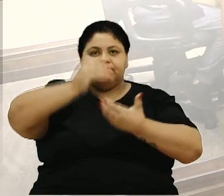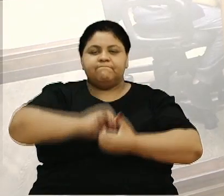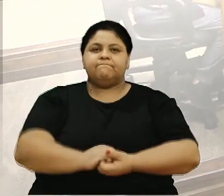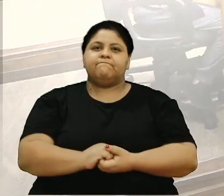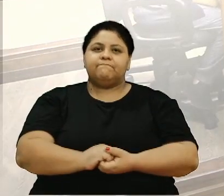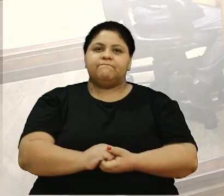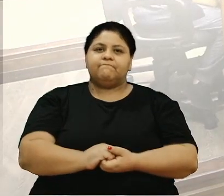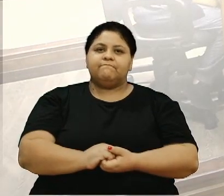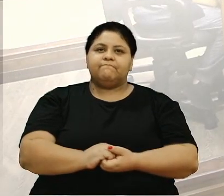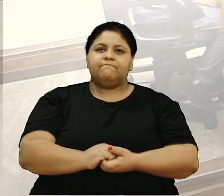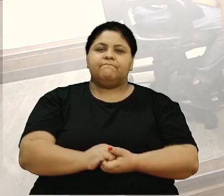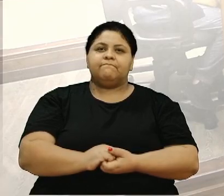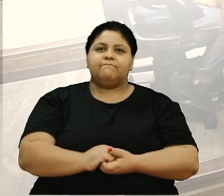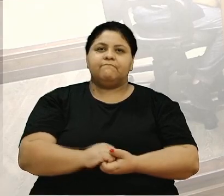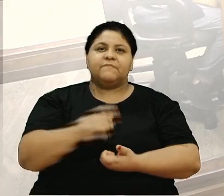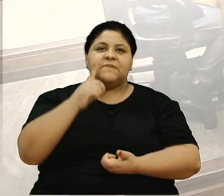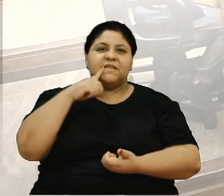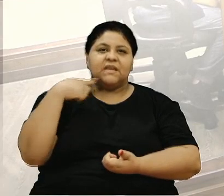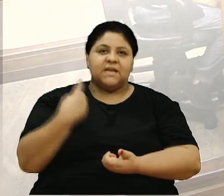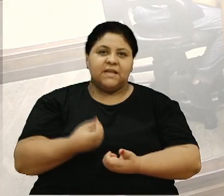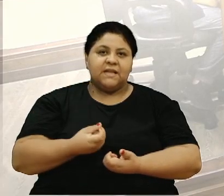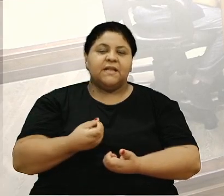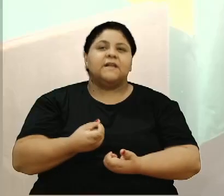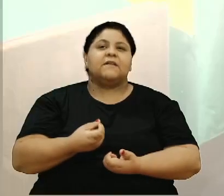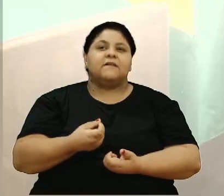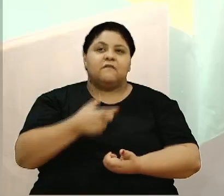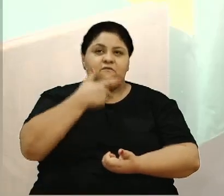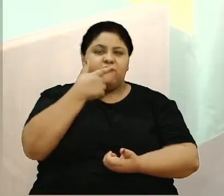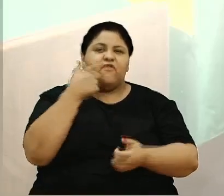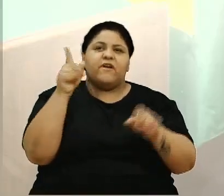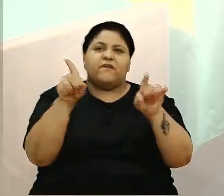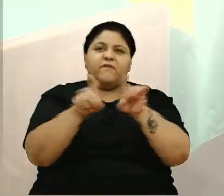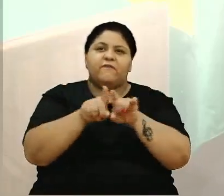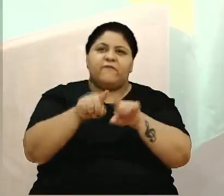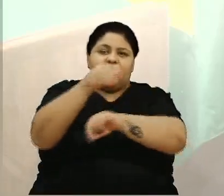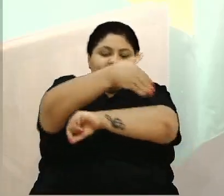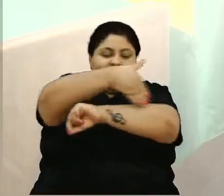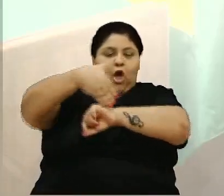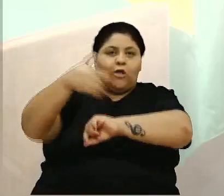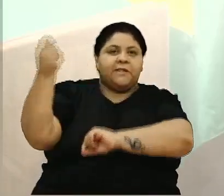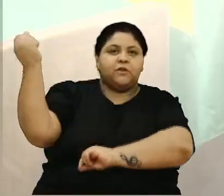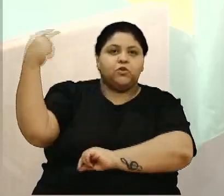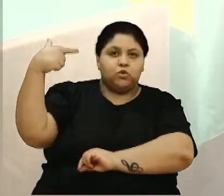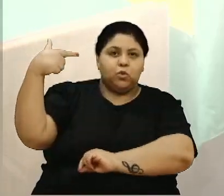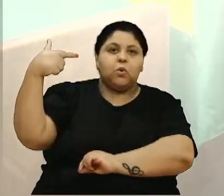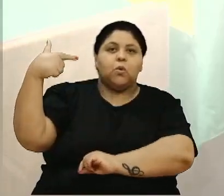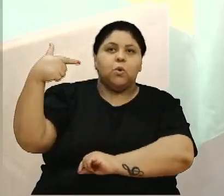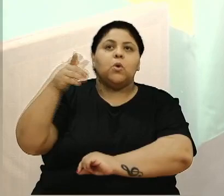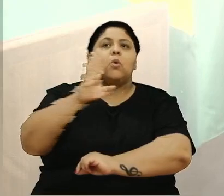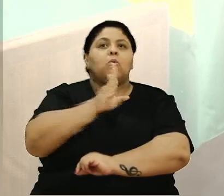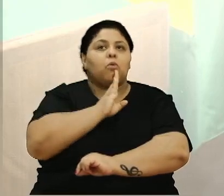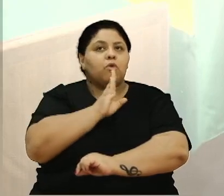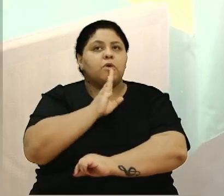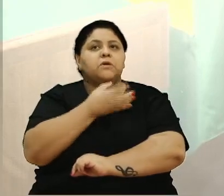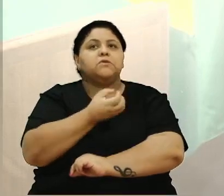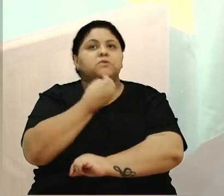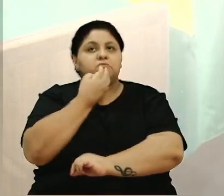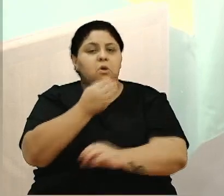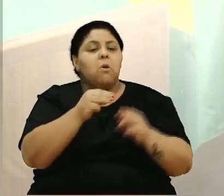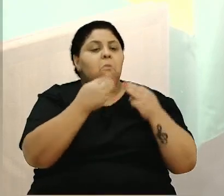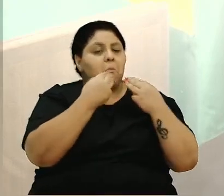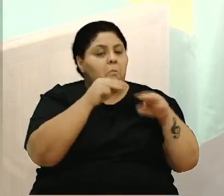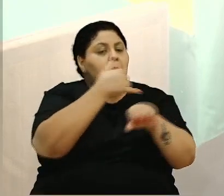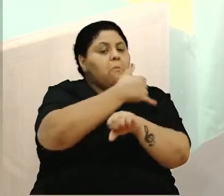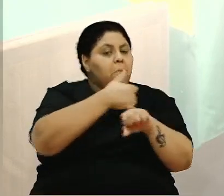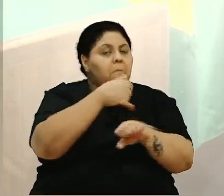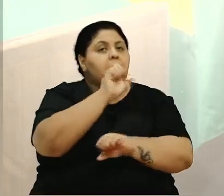A Gladys, nobre colega, não está aqui, que ela me corrigiu da Rota do Sol, né? Eu conheço bem, as carretas passam pela Rota do Sol,